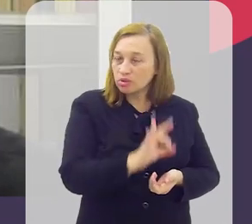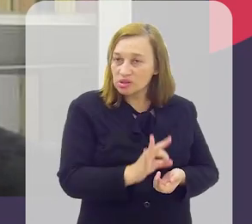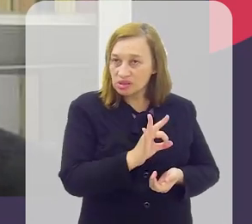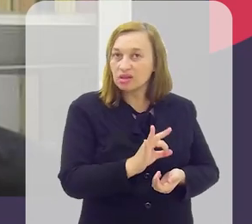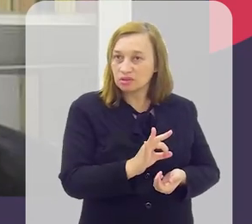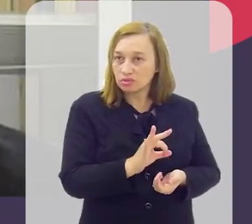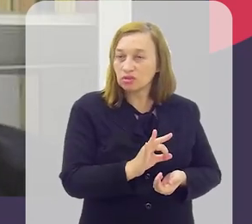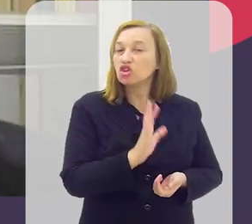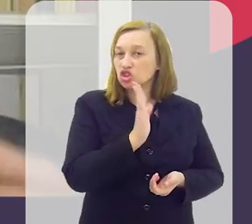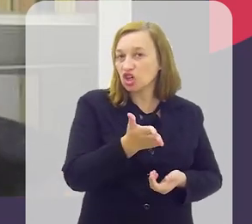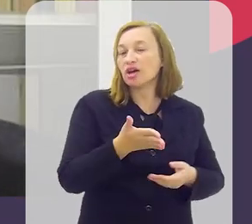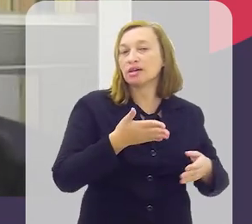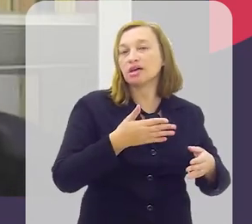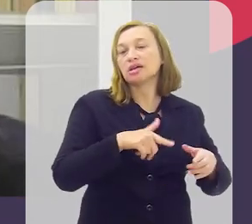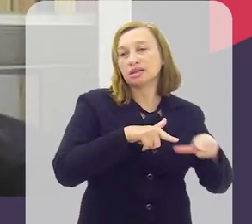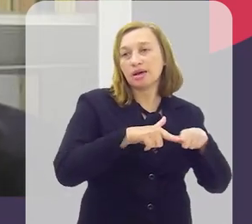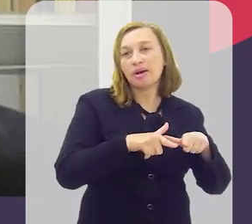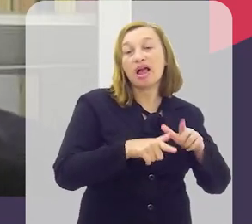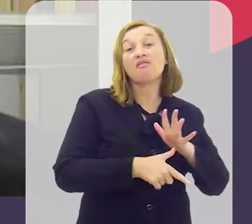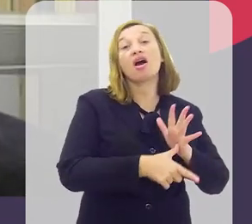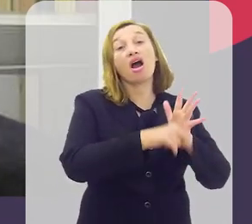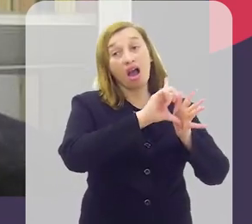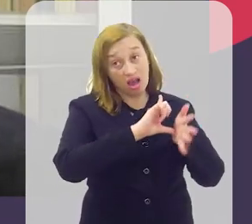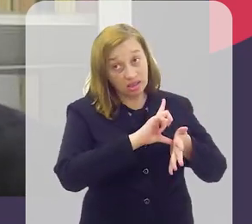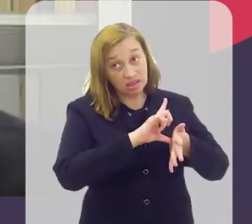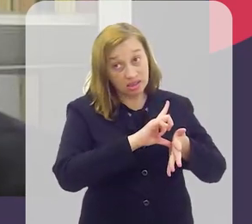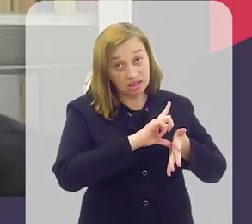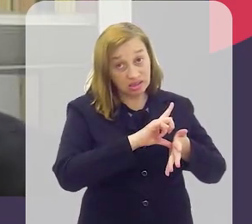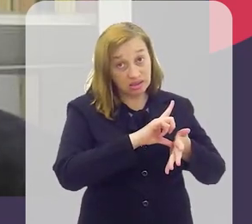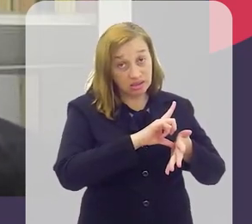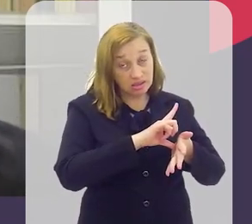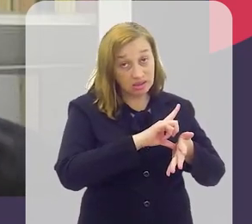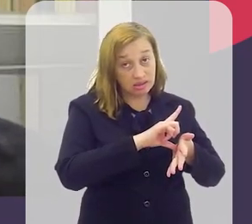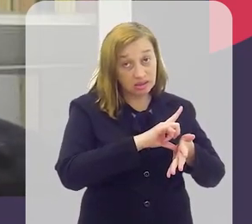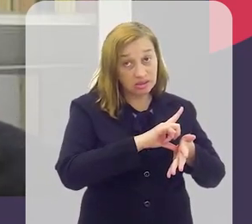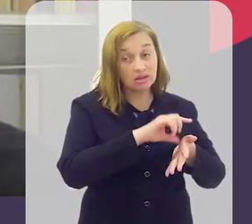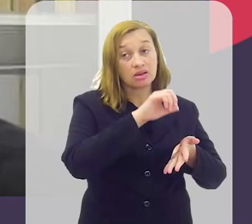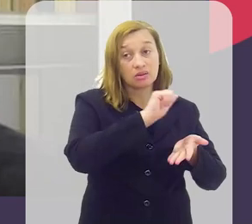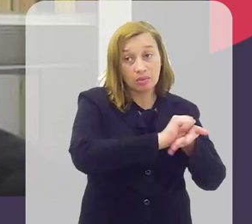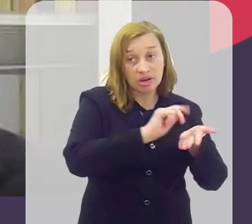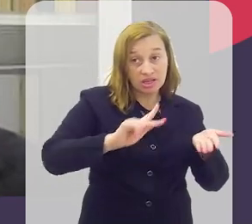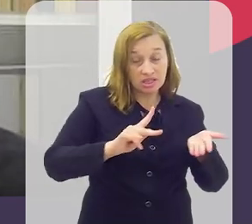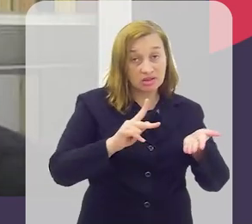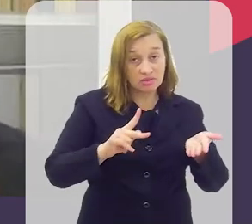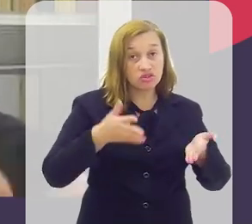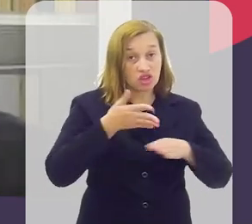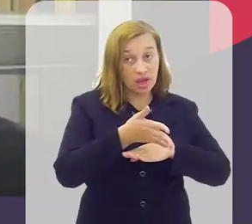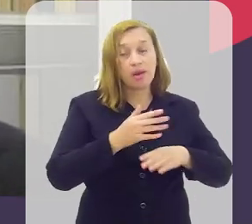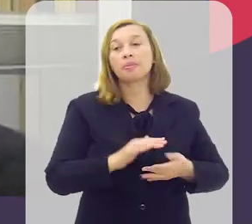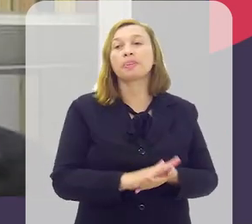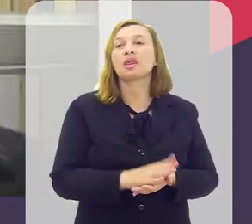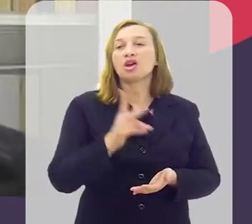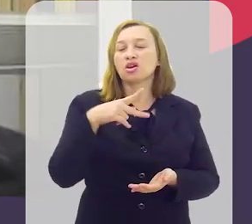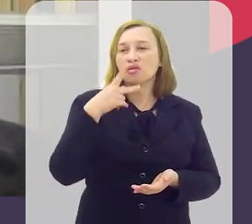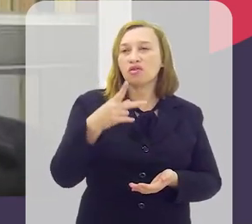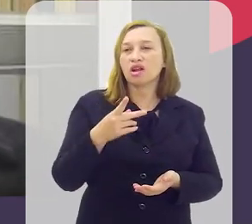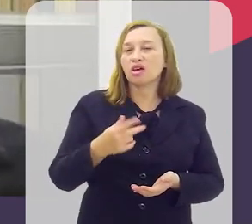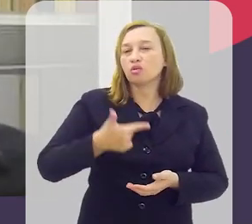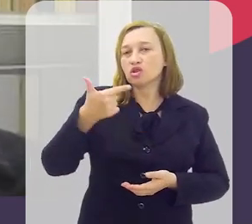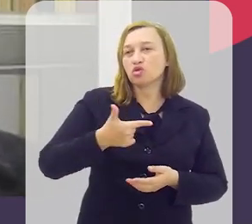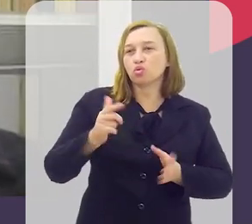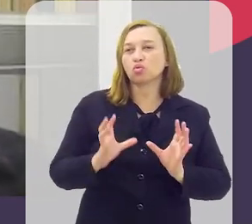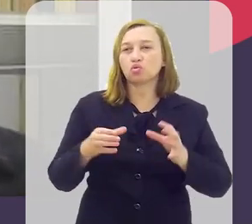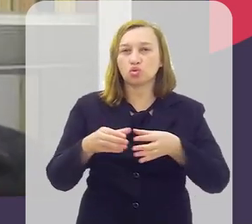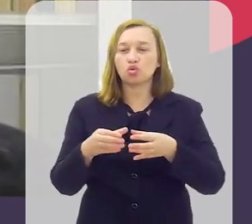19,2% de entregadores, ou seja, que já atuavam no ramo das entregas de mercadorias antes da chegada dos aplicativos. O que eu chamei de um